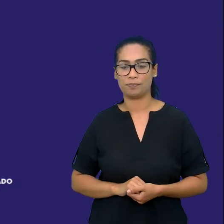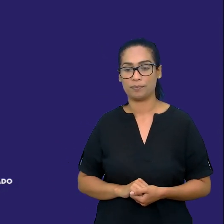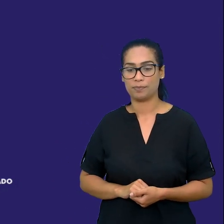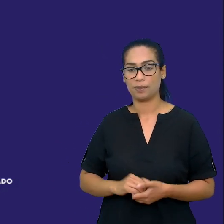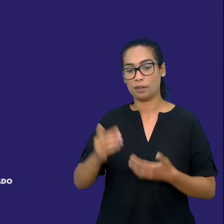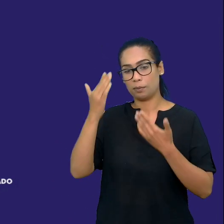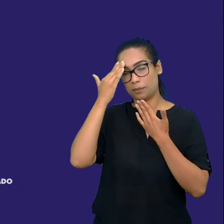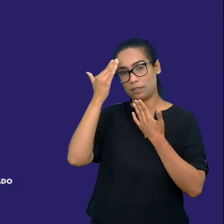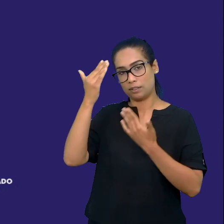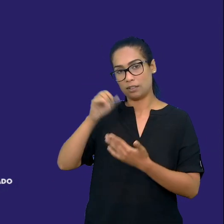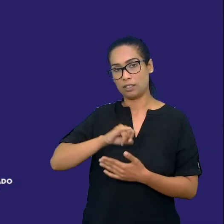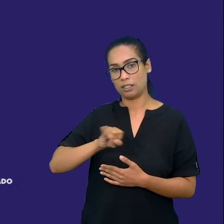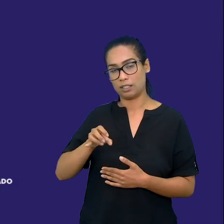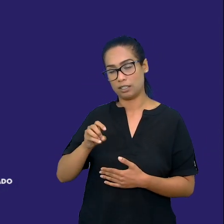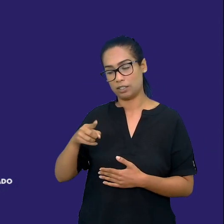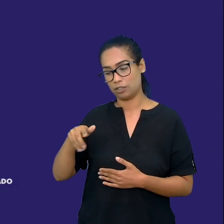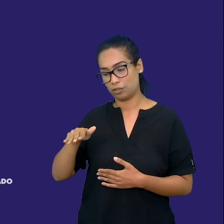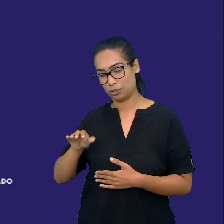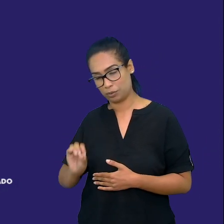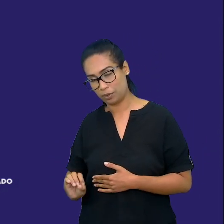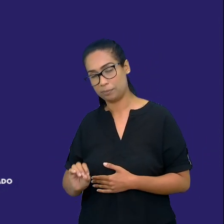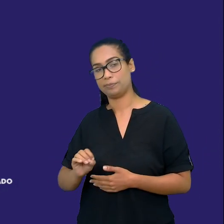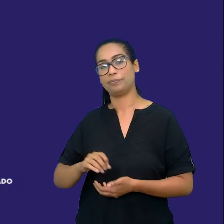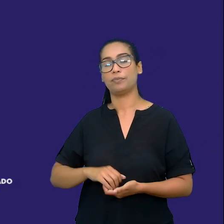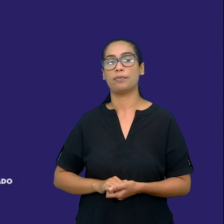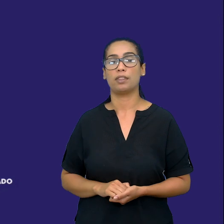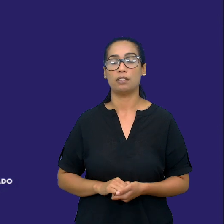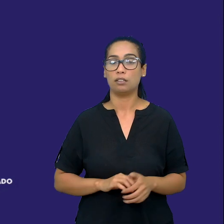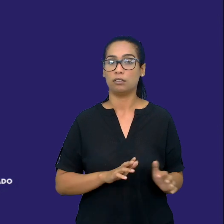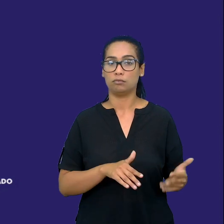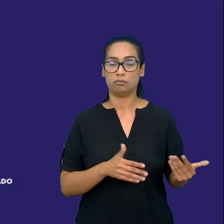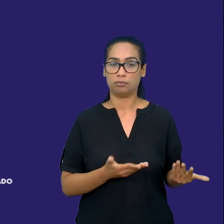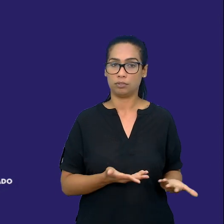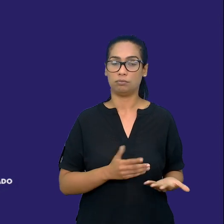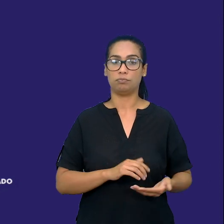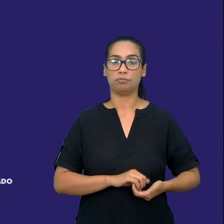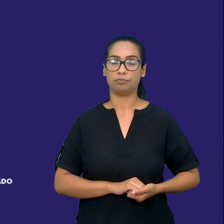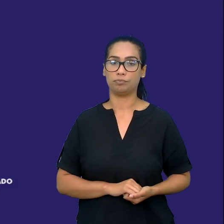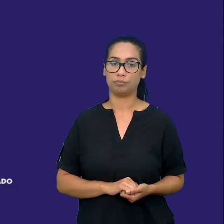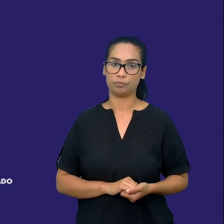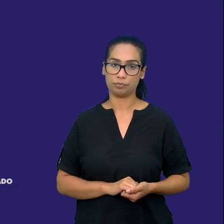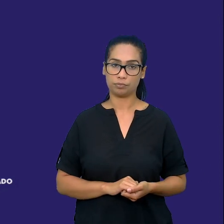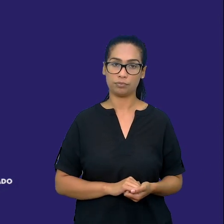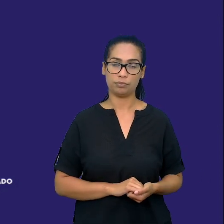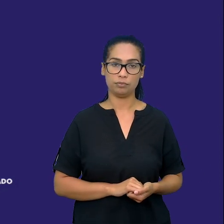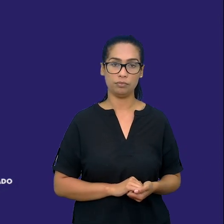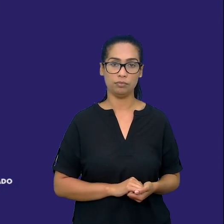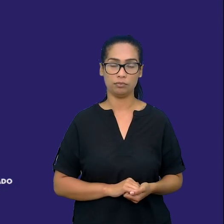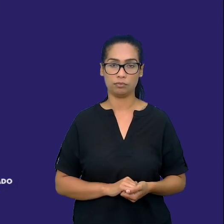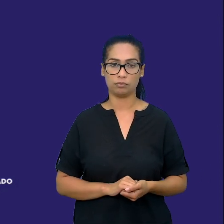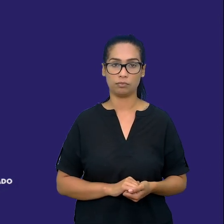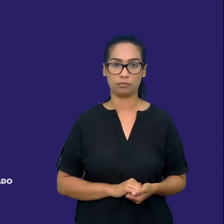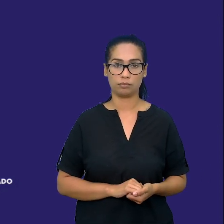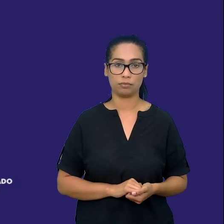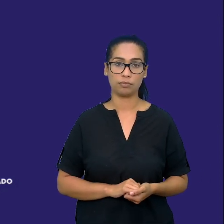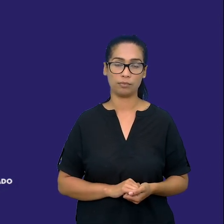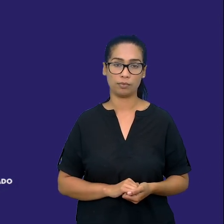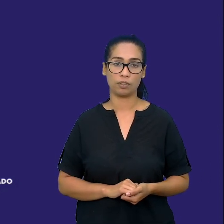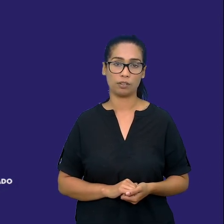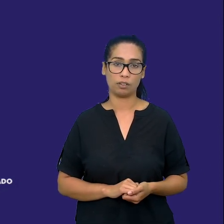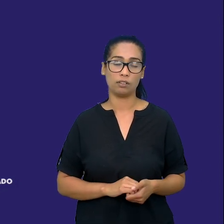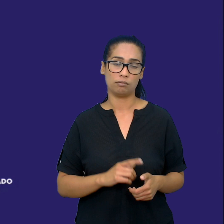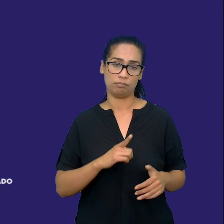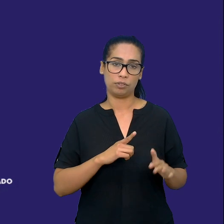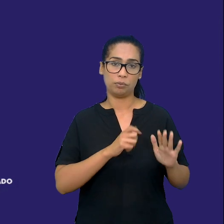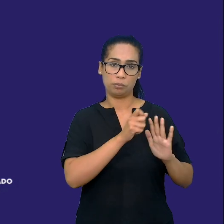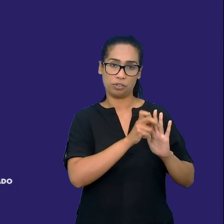obrigada, João. Pois é, professores. Agora, nesse momento, a gente vai falar um pouquinho sobre essa nossa